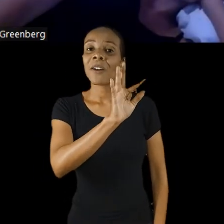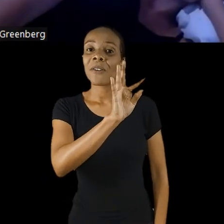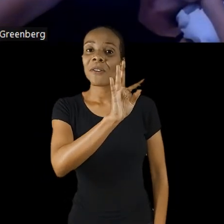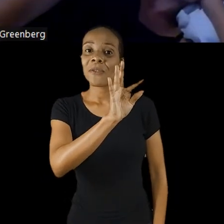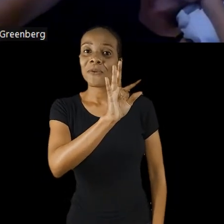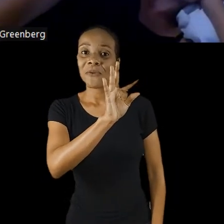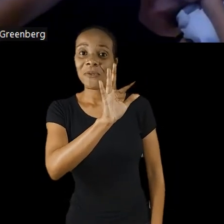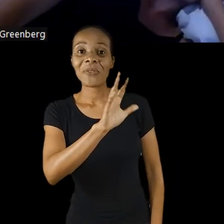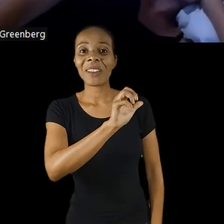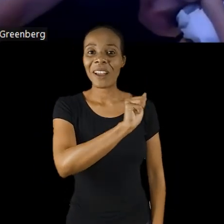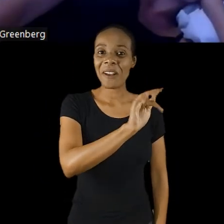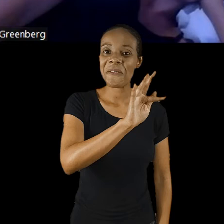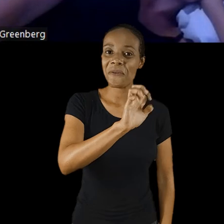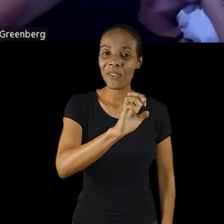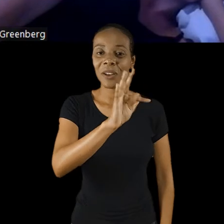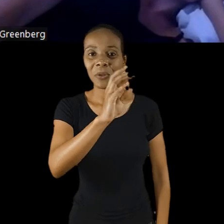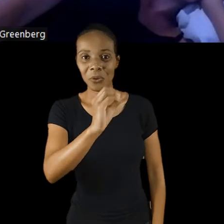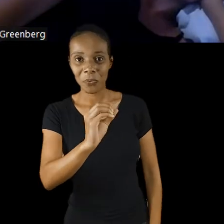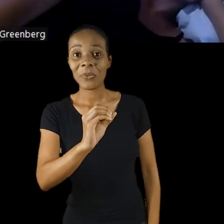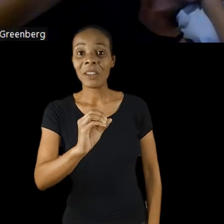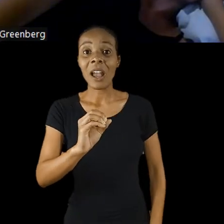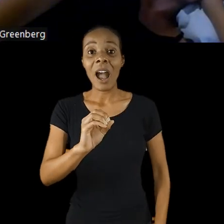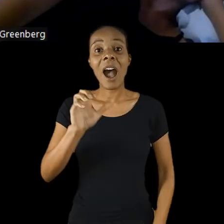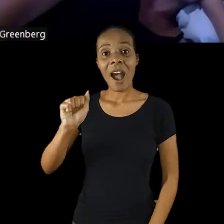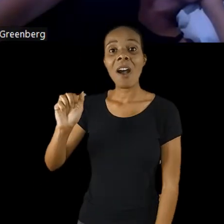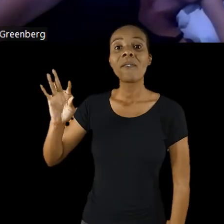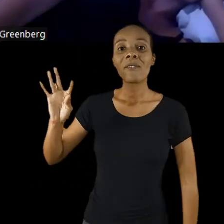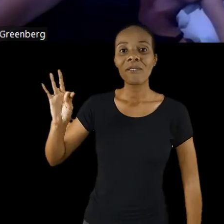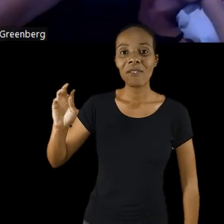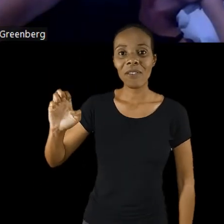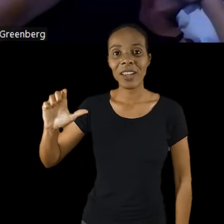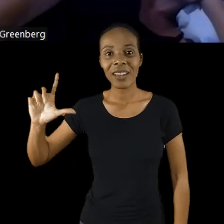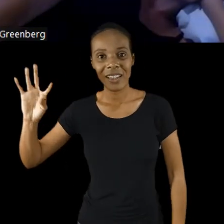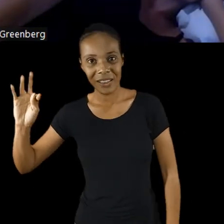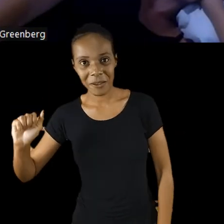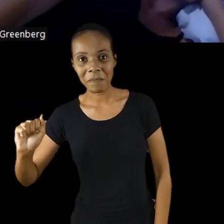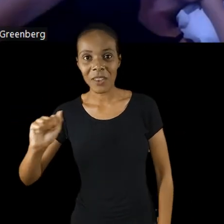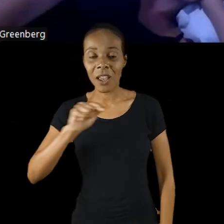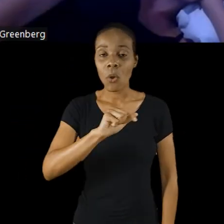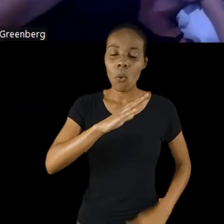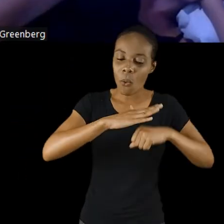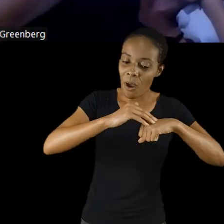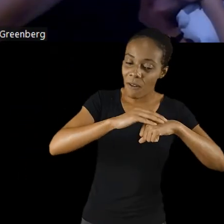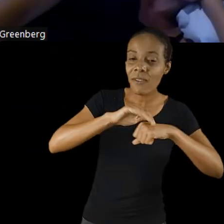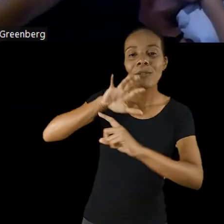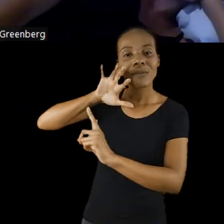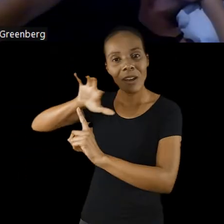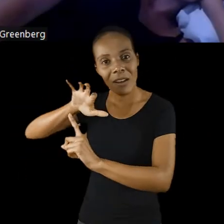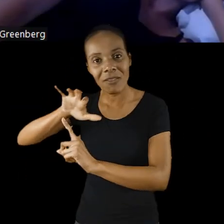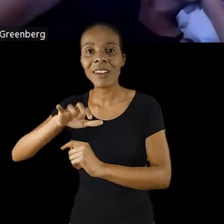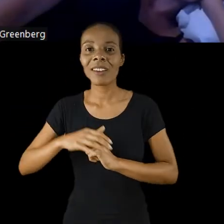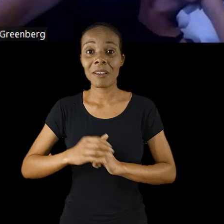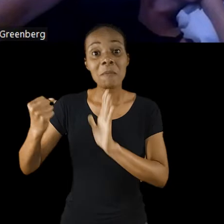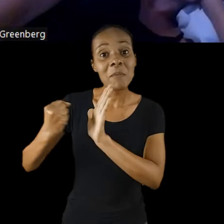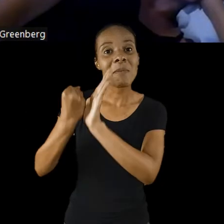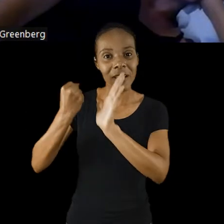fazer agora, sabe? Assim, já quero botar a música aqui para ouvir de novo o Bichart, que a gente já estava ouvindo antes de você chegar,